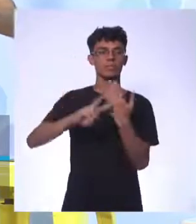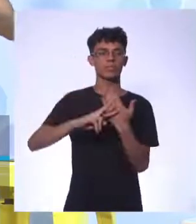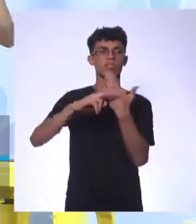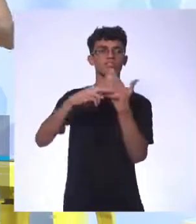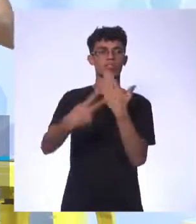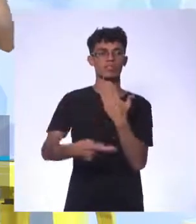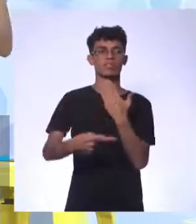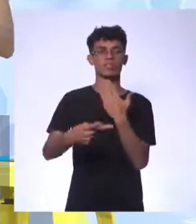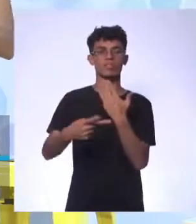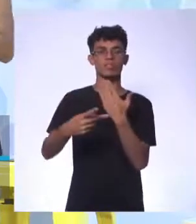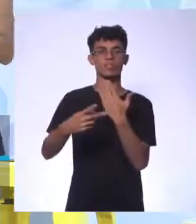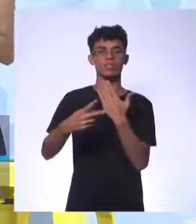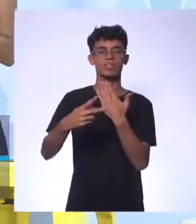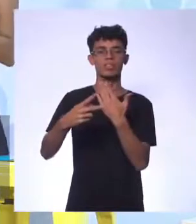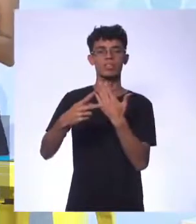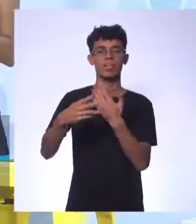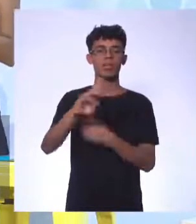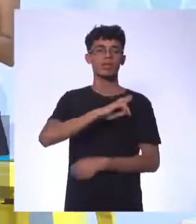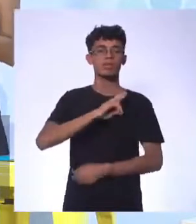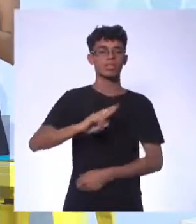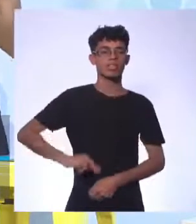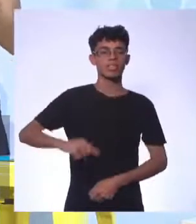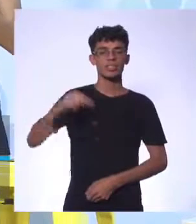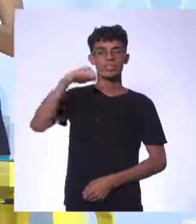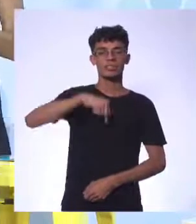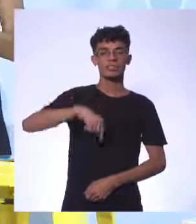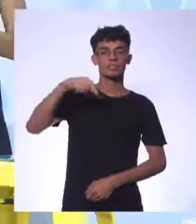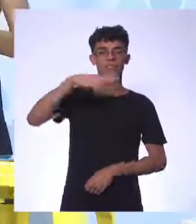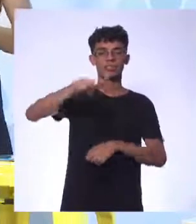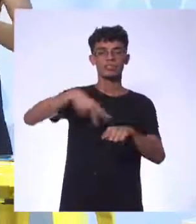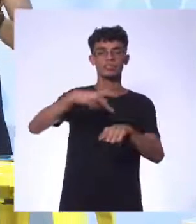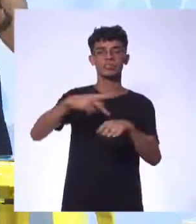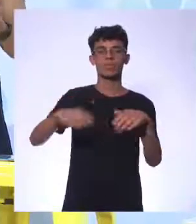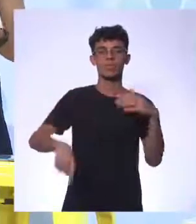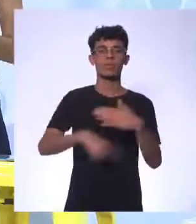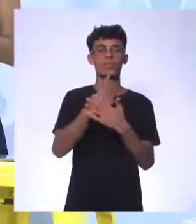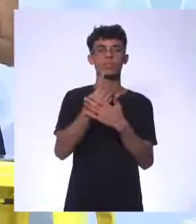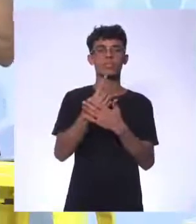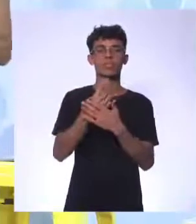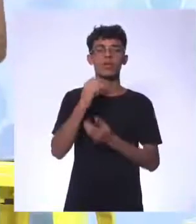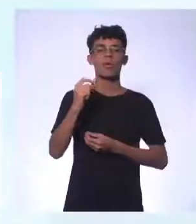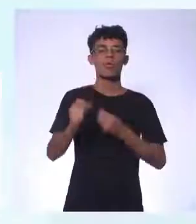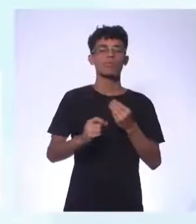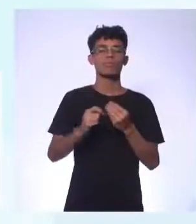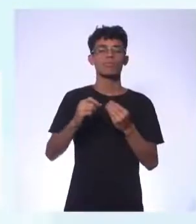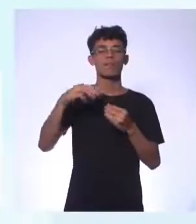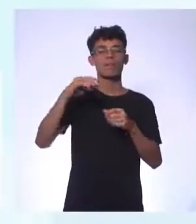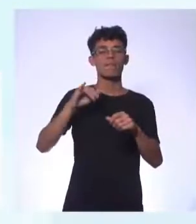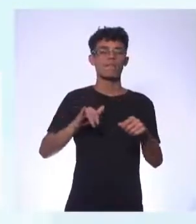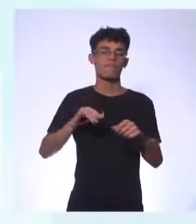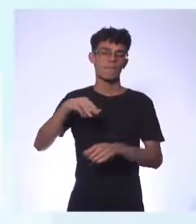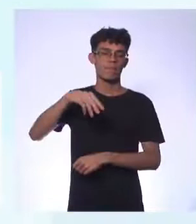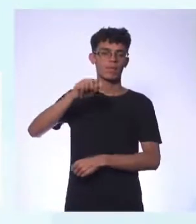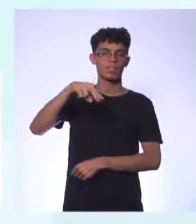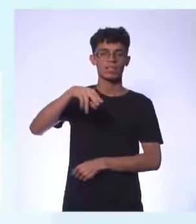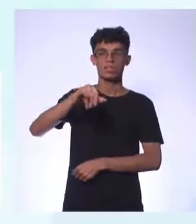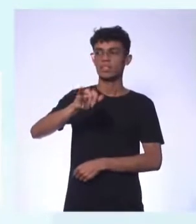à implementação da República no nosso país. O primeiro deles é o Manifesto Republicano. Dá uma olhadinha aí na tela.